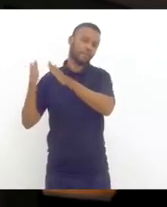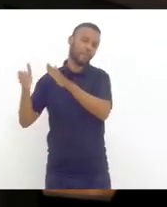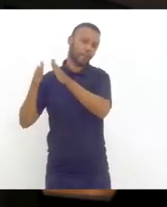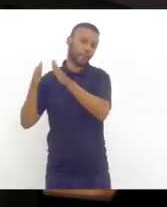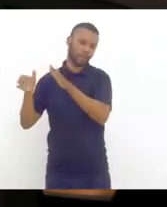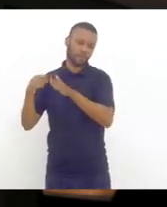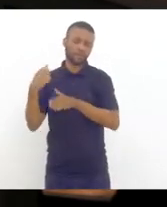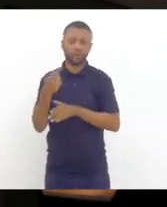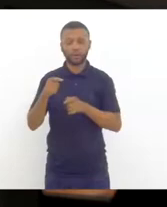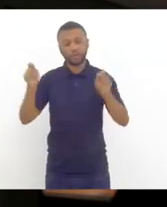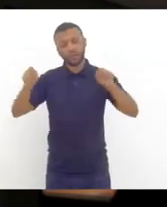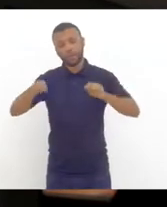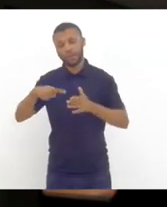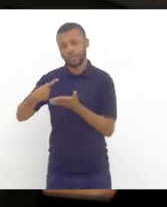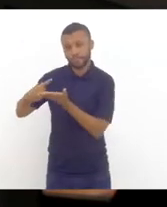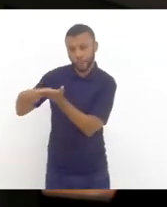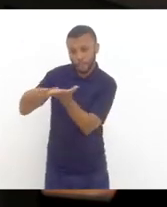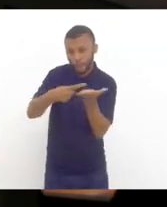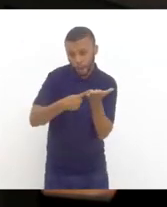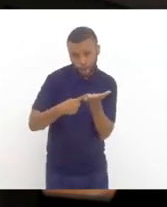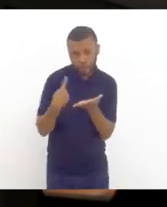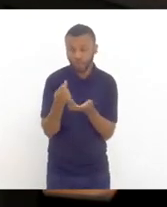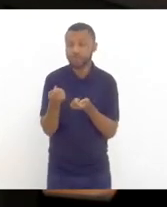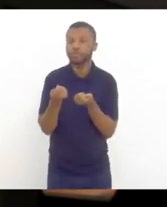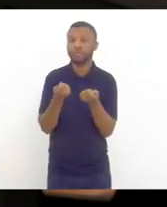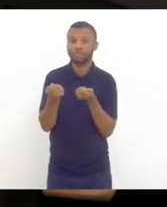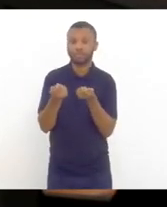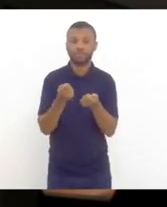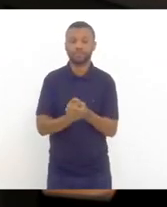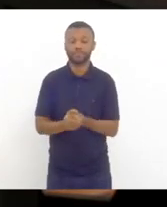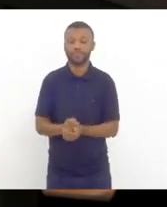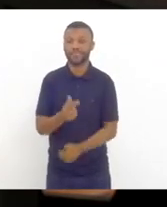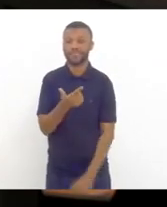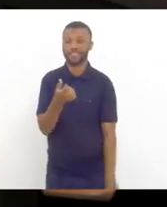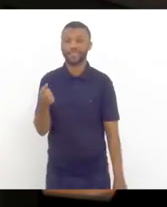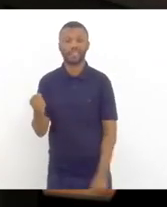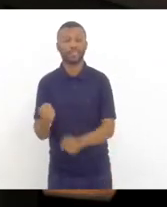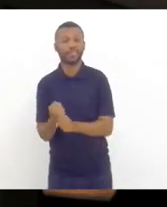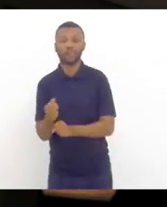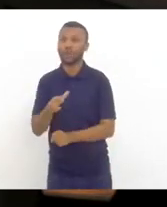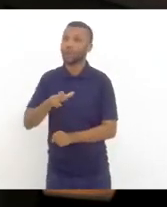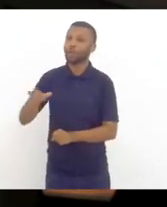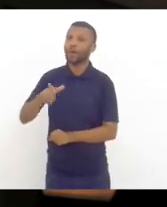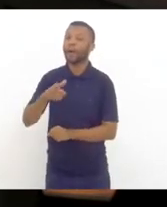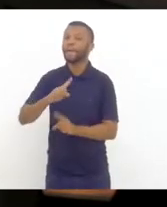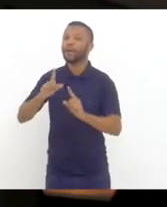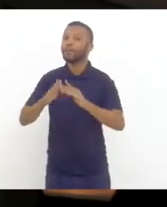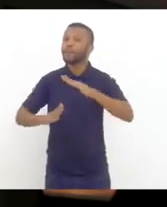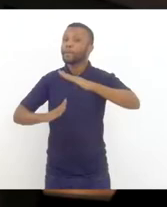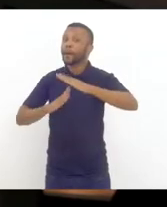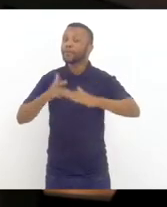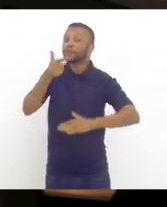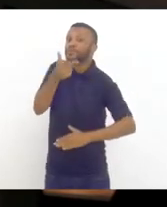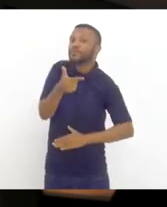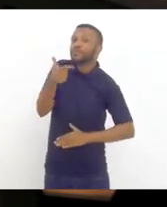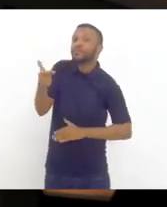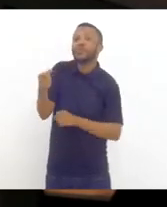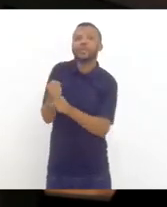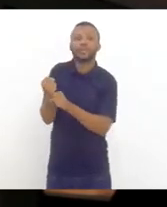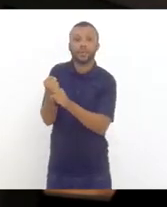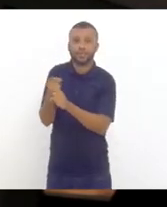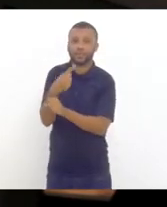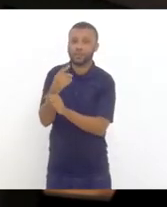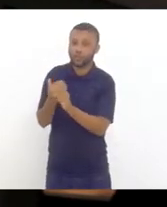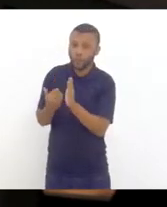é algo que deve estar na mesa, não deveria ser dos 26 anos, mas deveria ser, no máximo, de 22 anos. Porque a gente tem um